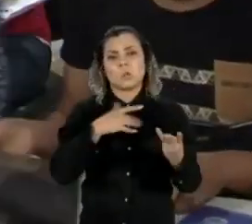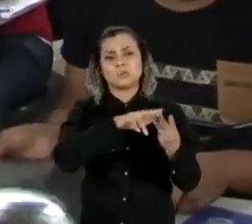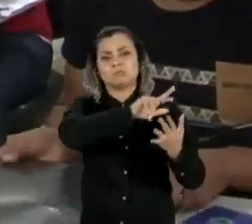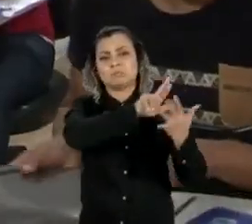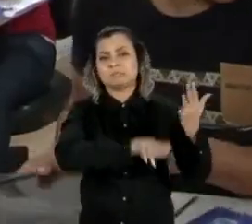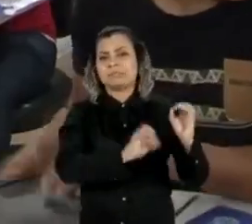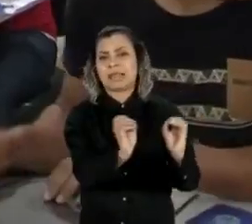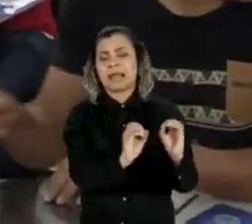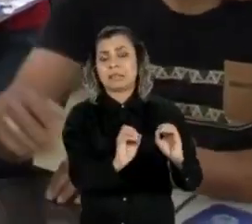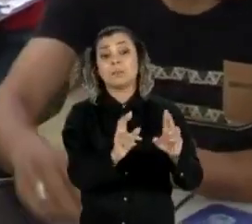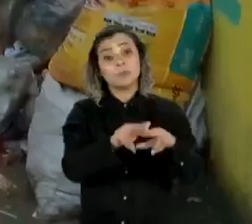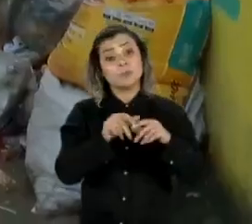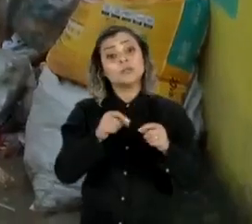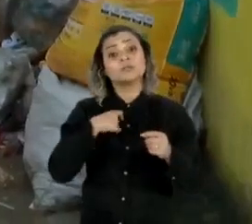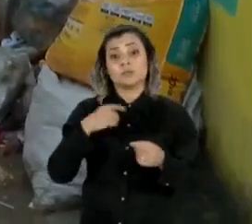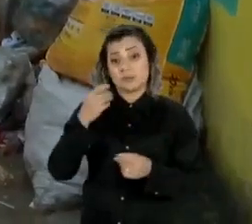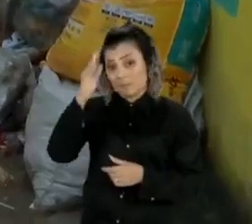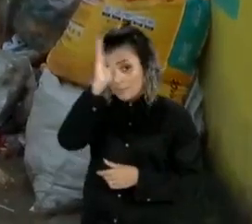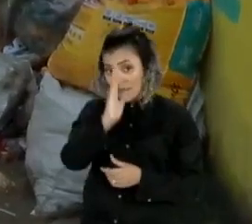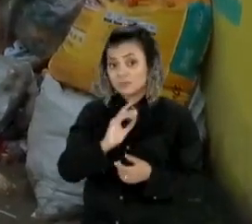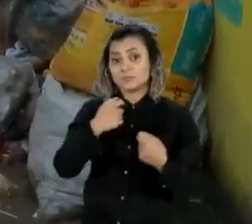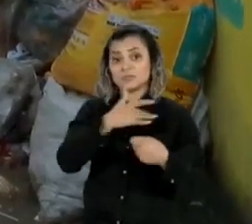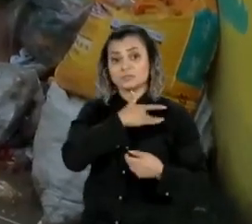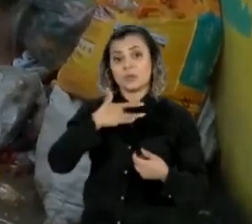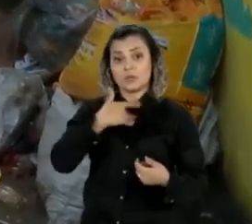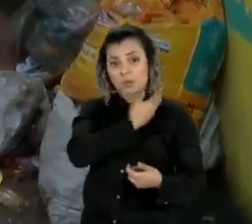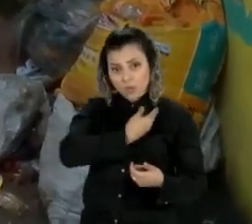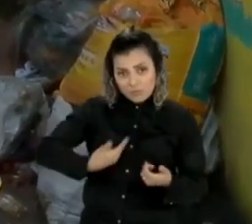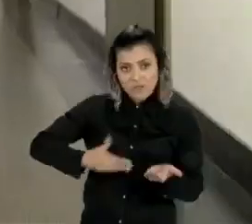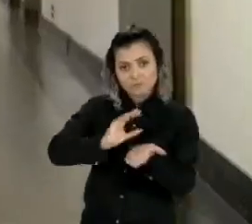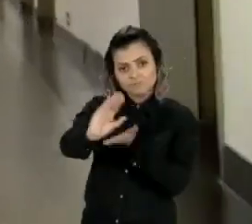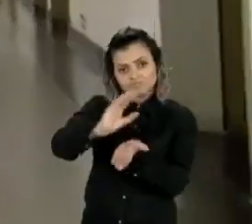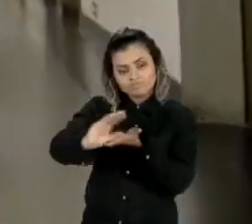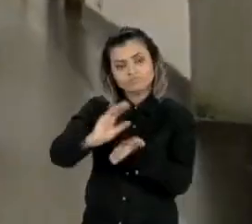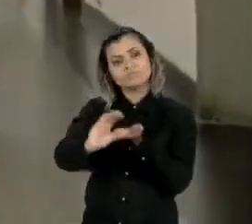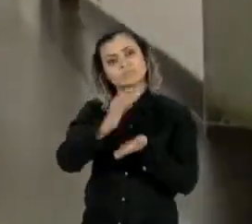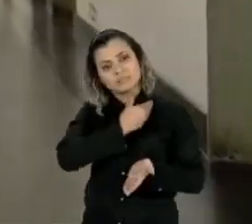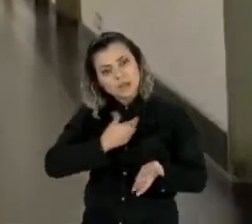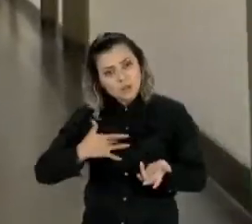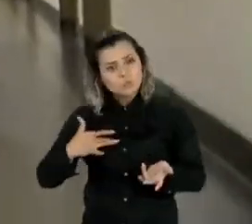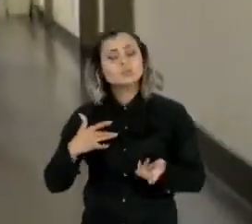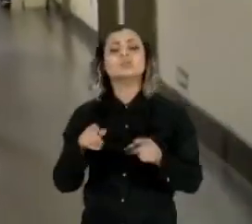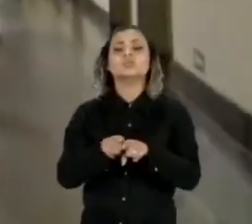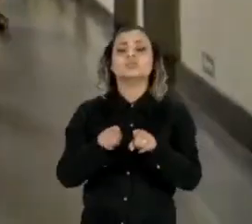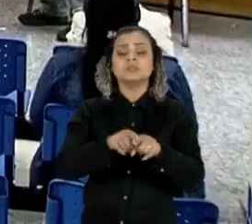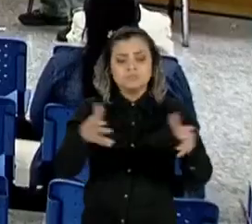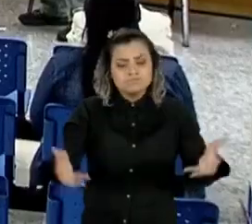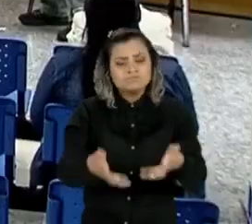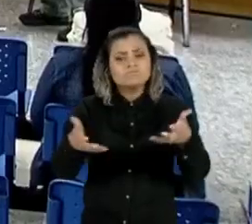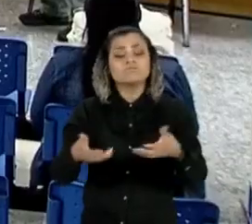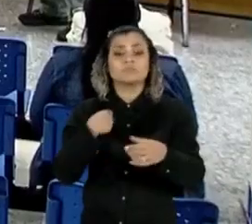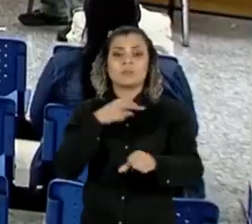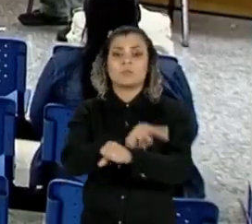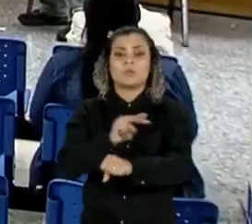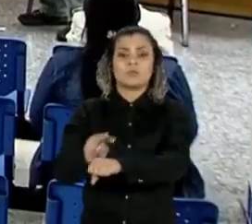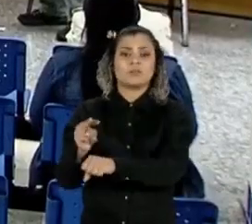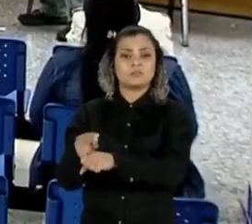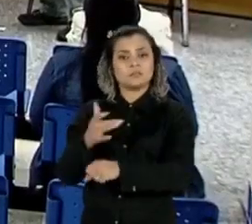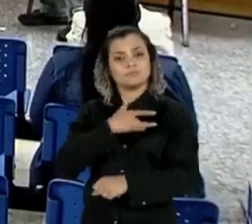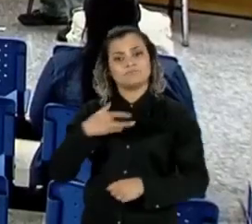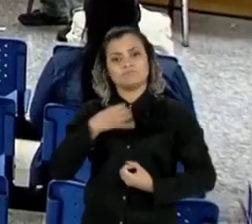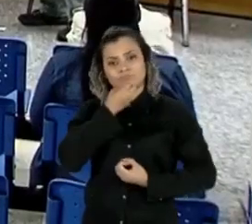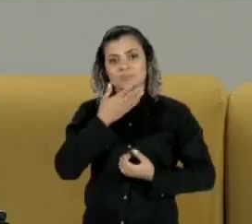os investimentos em programas sociais e de saúde, que são reconhecidos internacionalmente e dão proteção vital para o